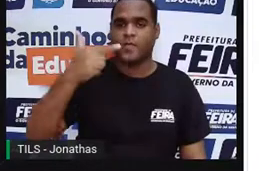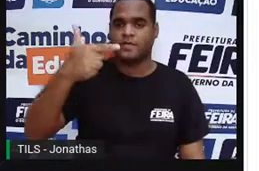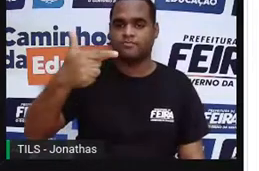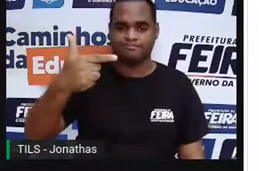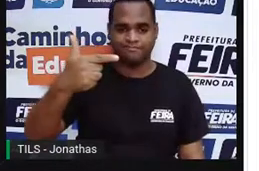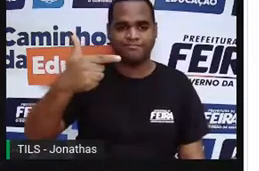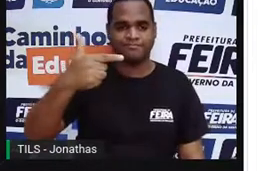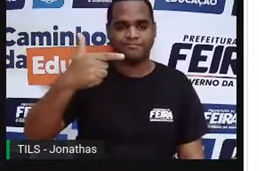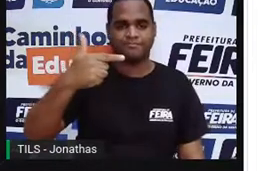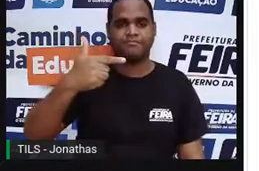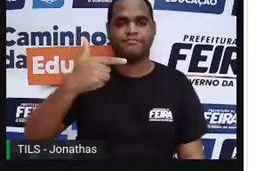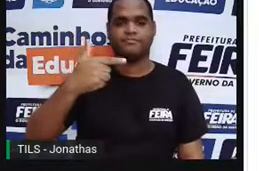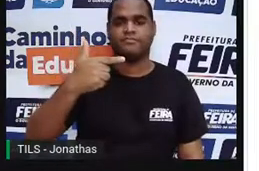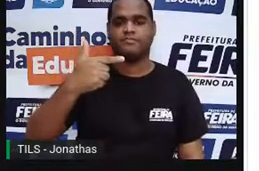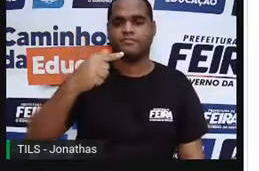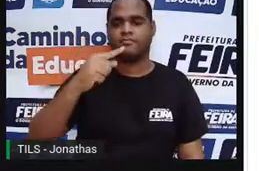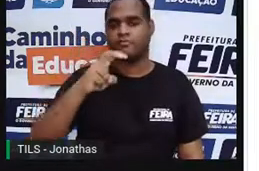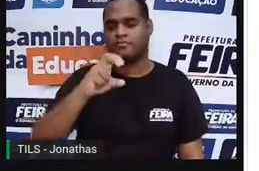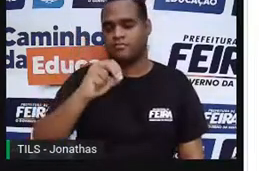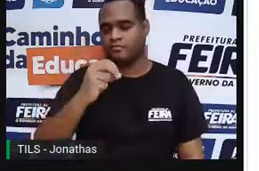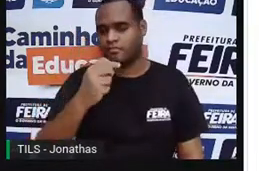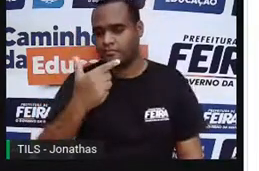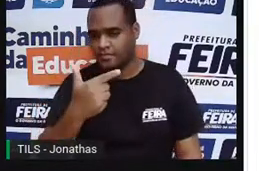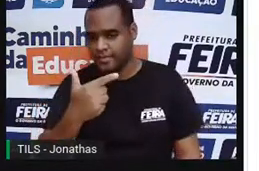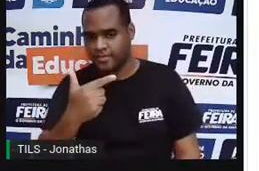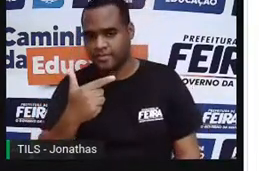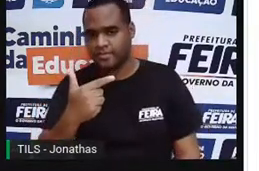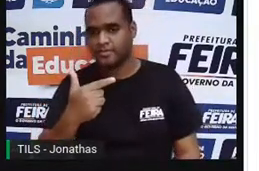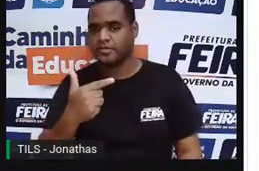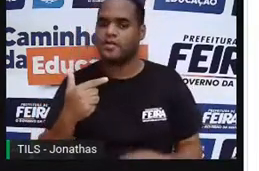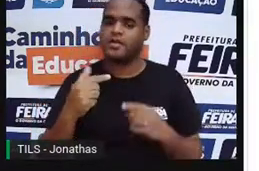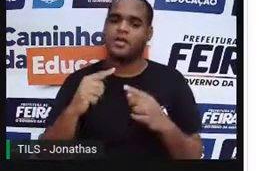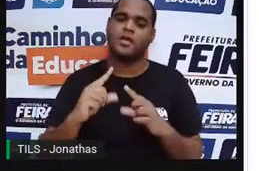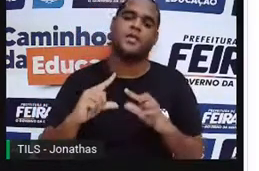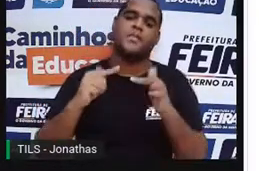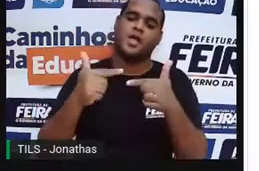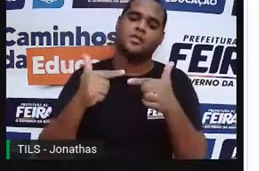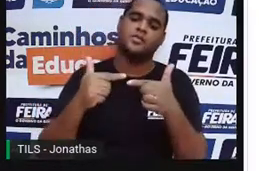o e multiplicar pelos